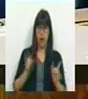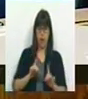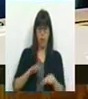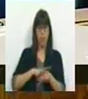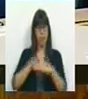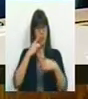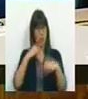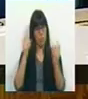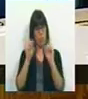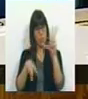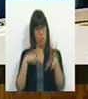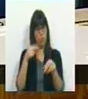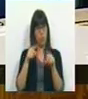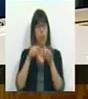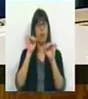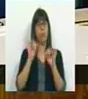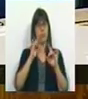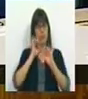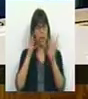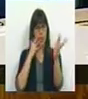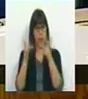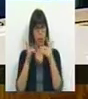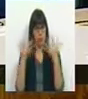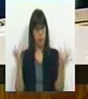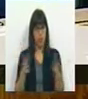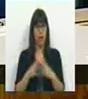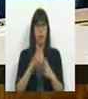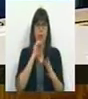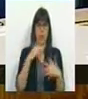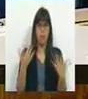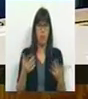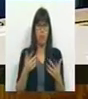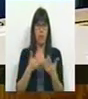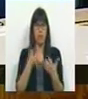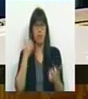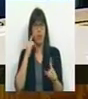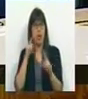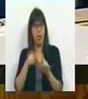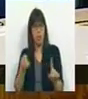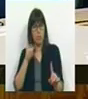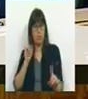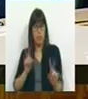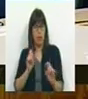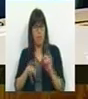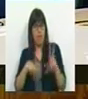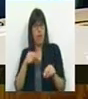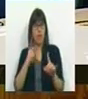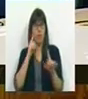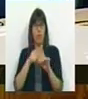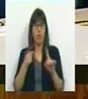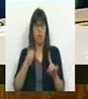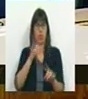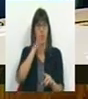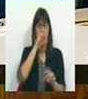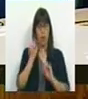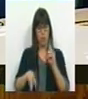Uma administração pública moderna é uma administração transparente, pode ser fashion, mas não é esse o objetivo. E, portanto, um